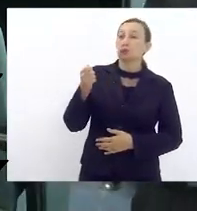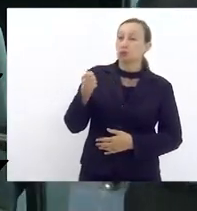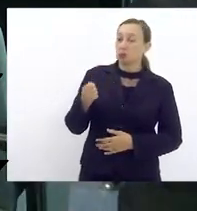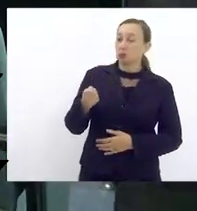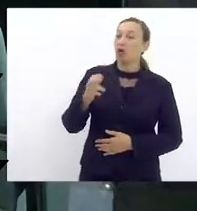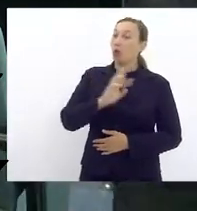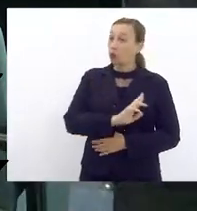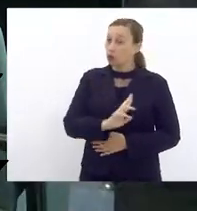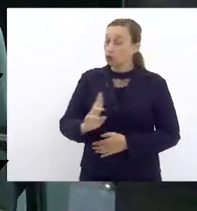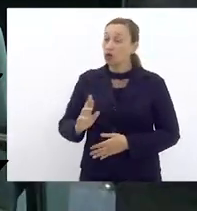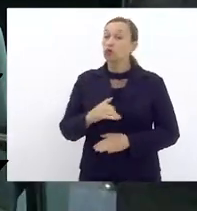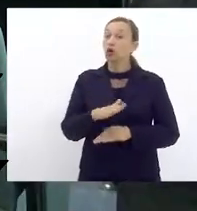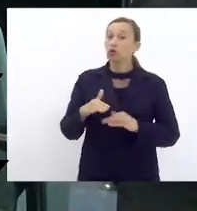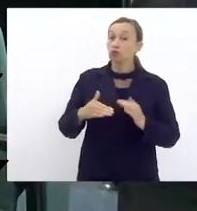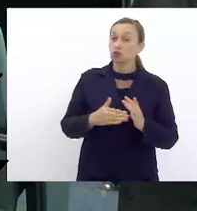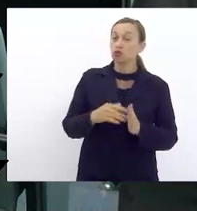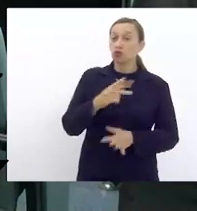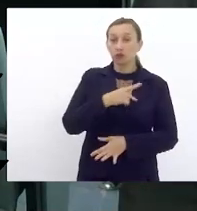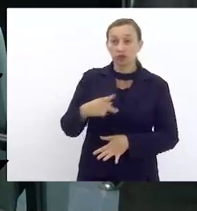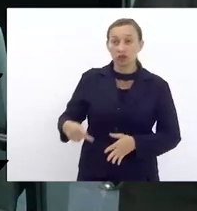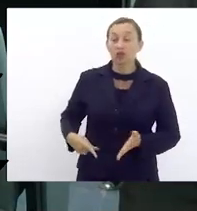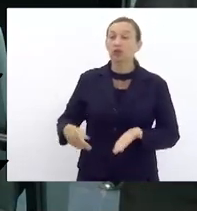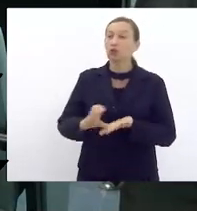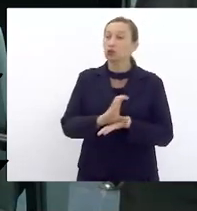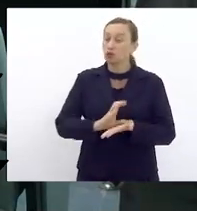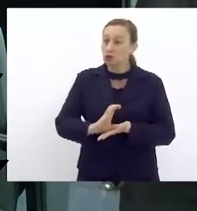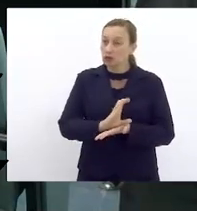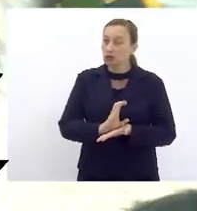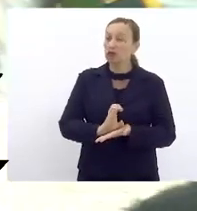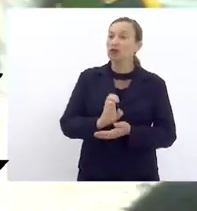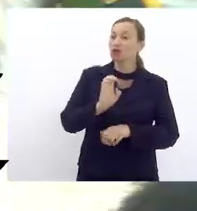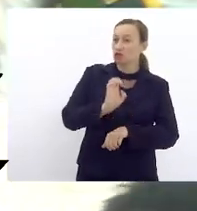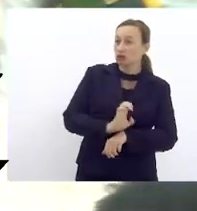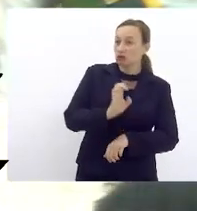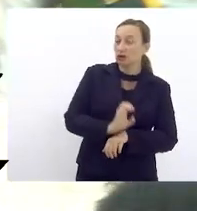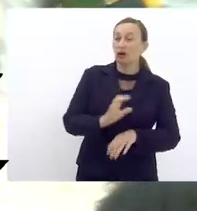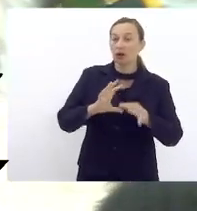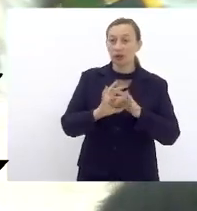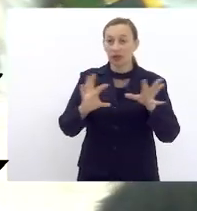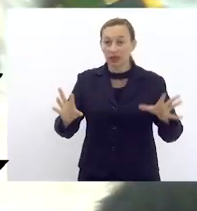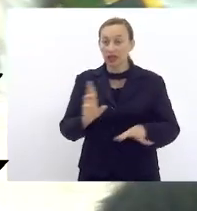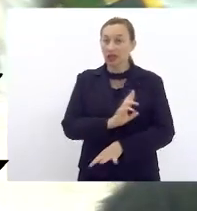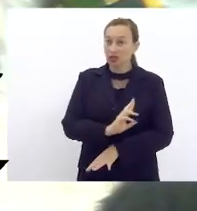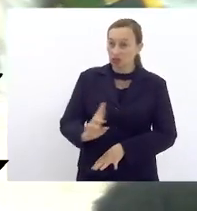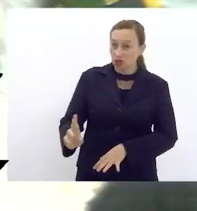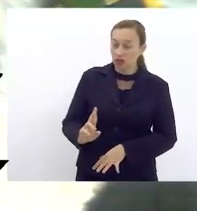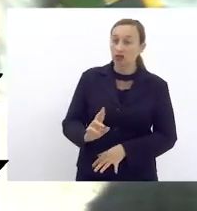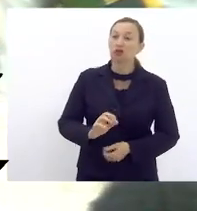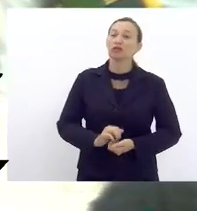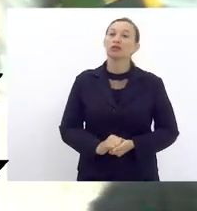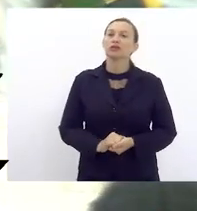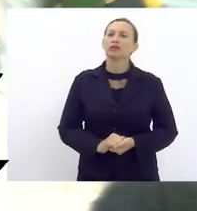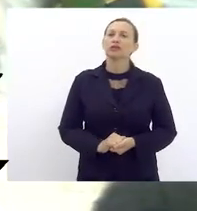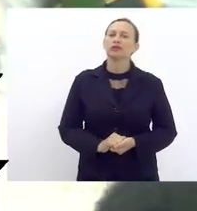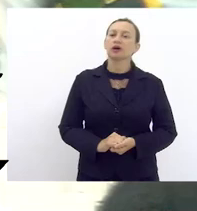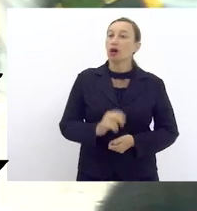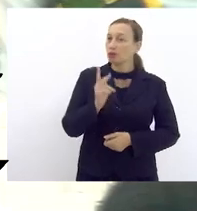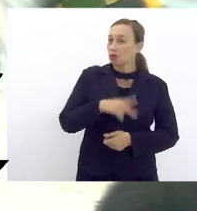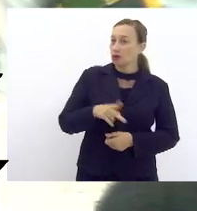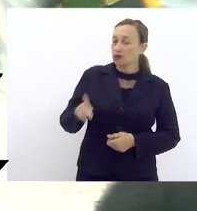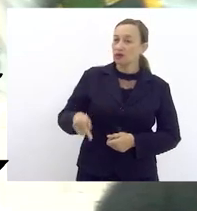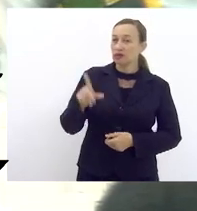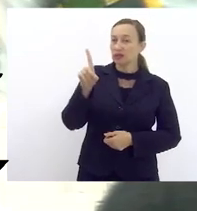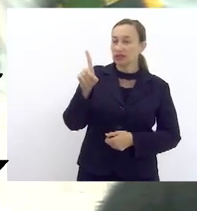o Presidente do Conselho Estadual de promoção da liberdade religiosa Olga espere a professora